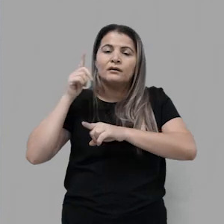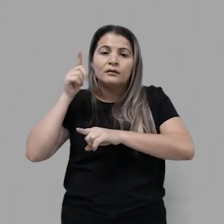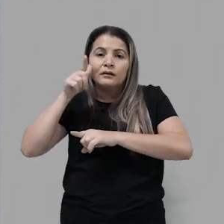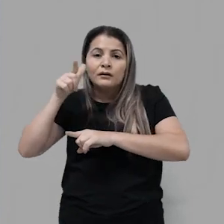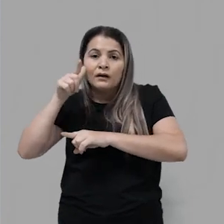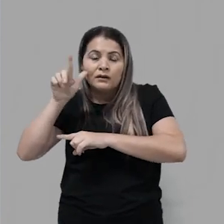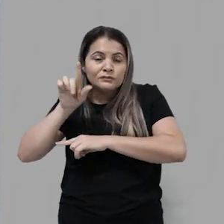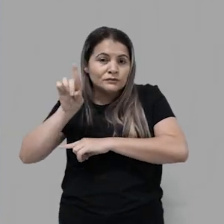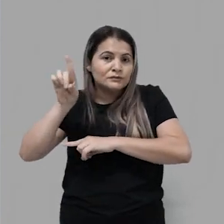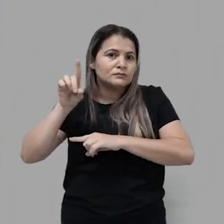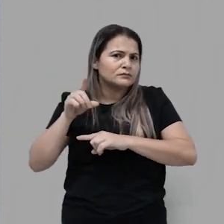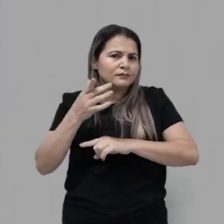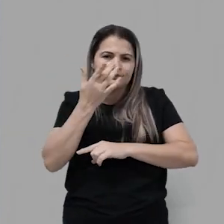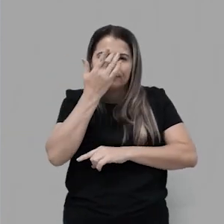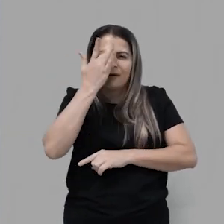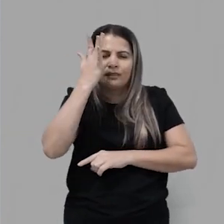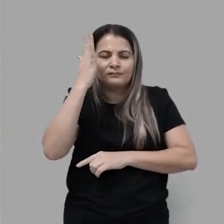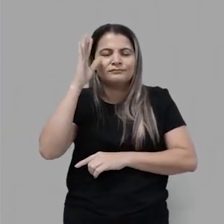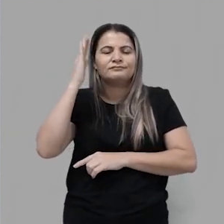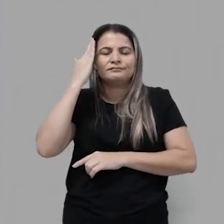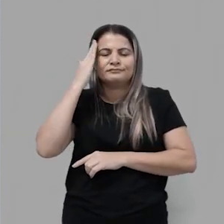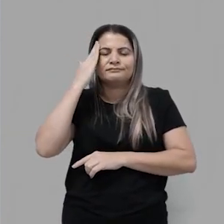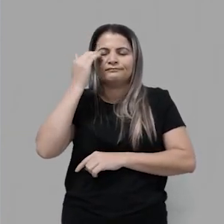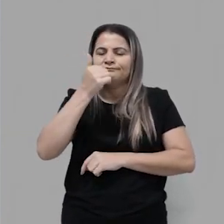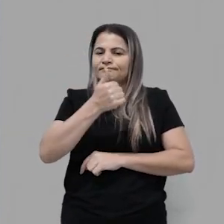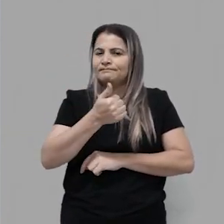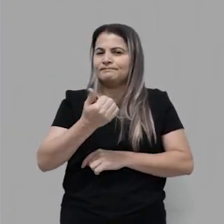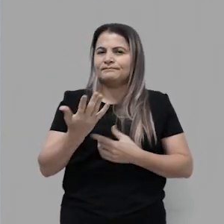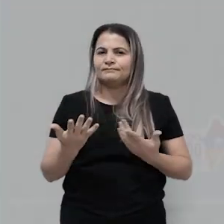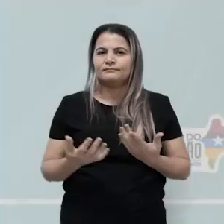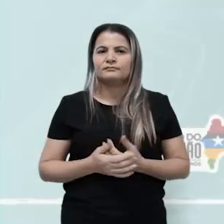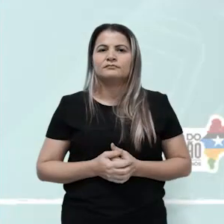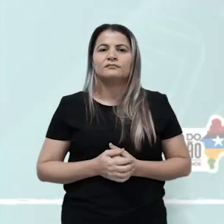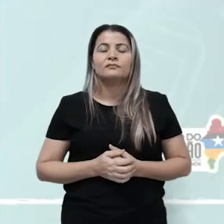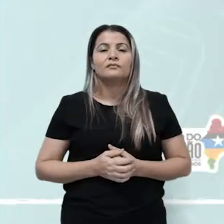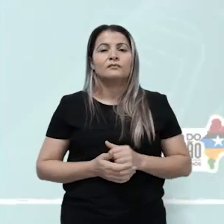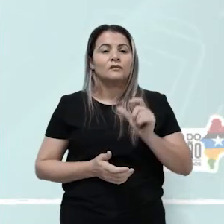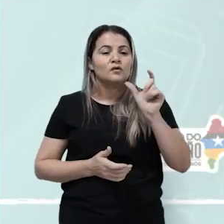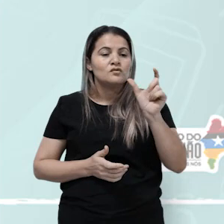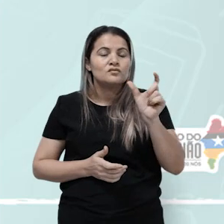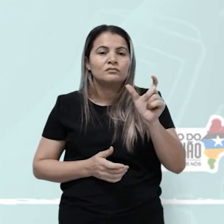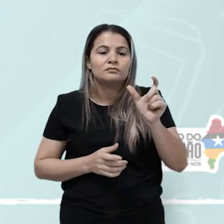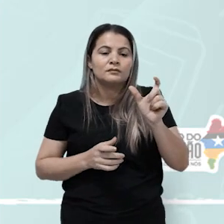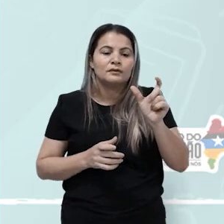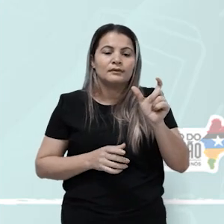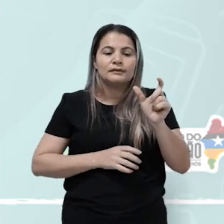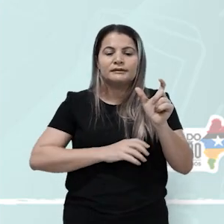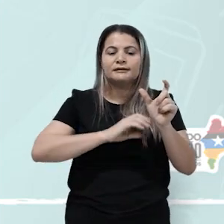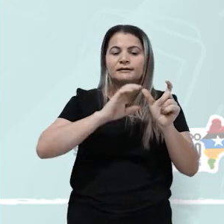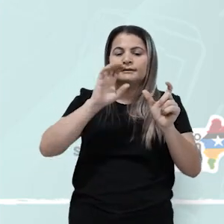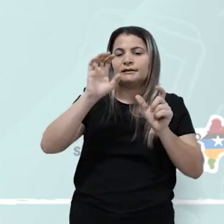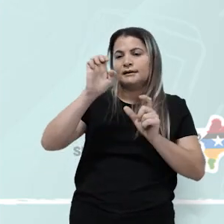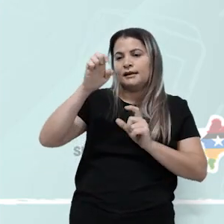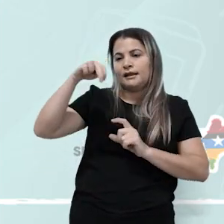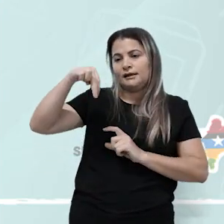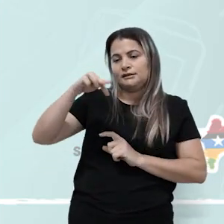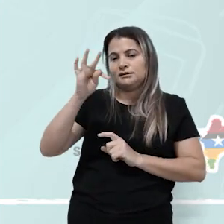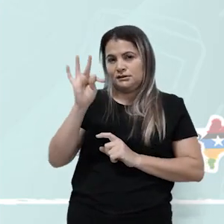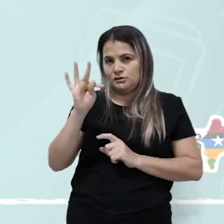fáceis de você conseguir identificá-los. Bom? Sufixo ent. Tá?